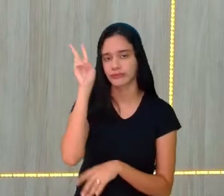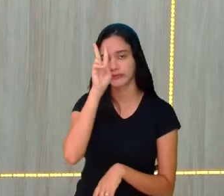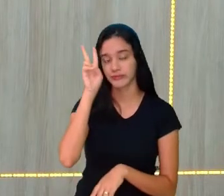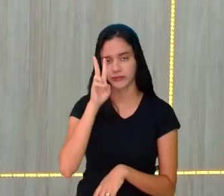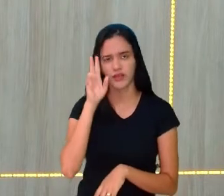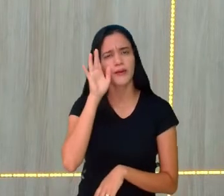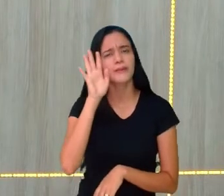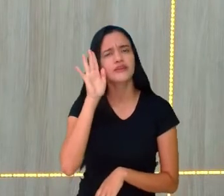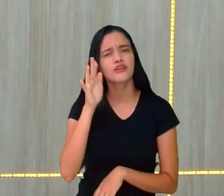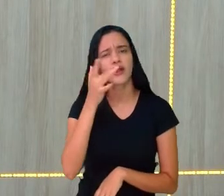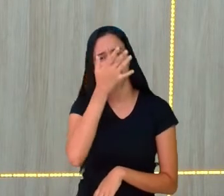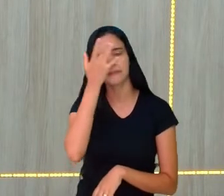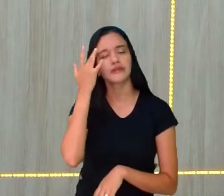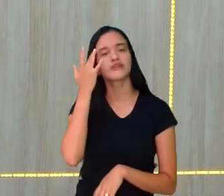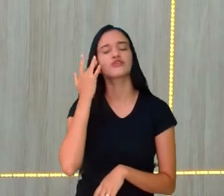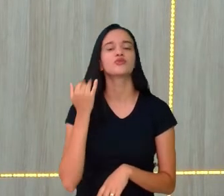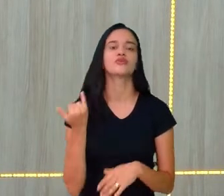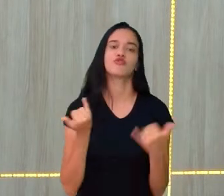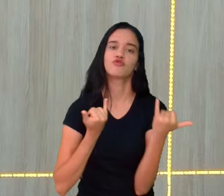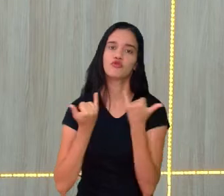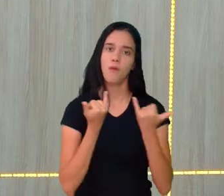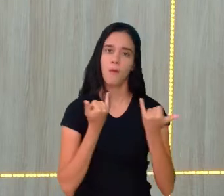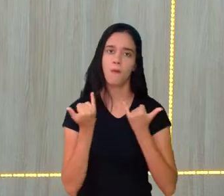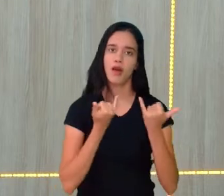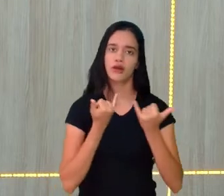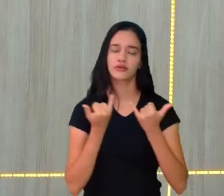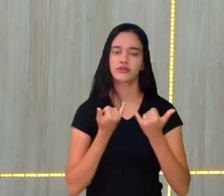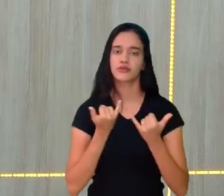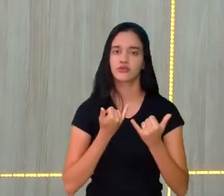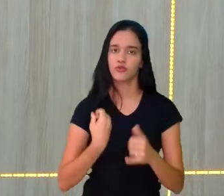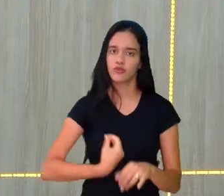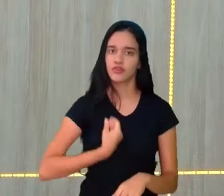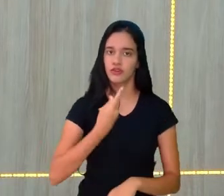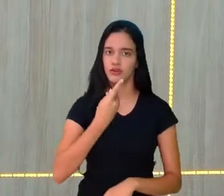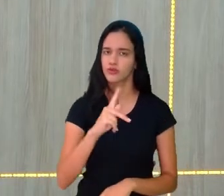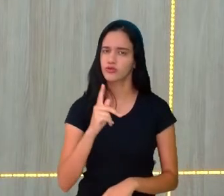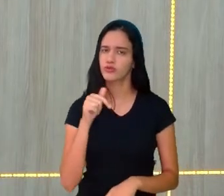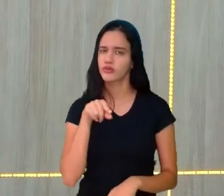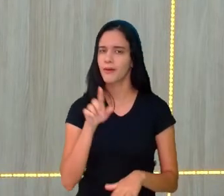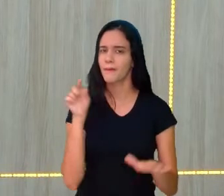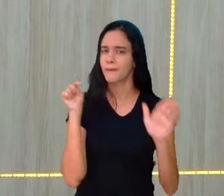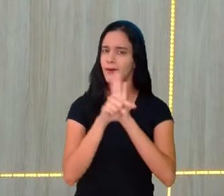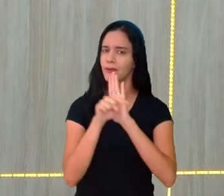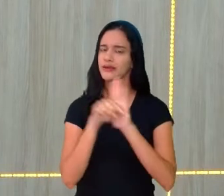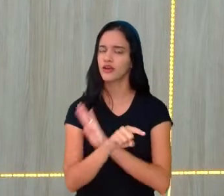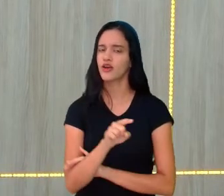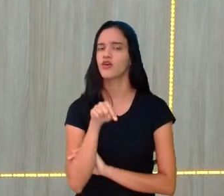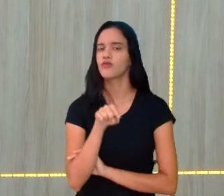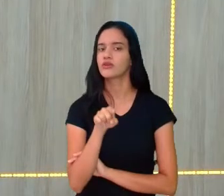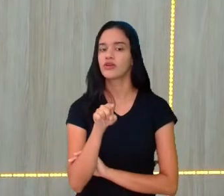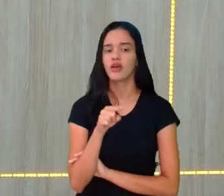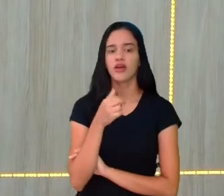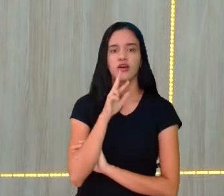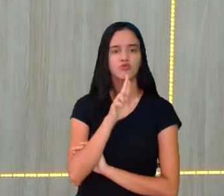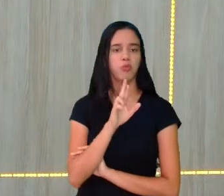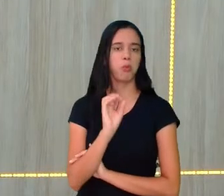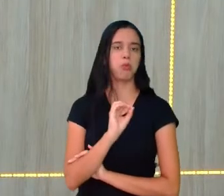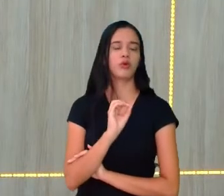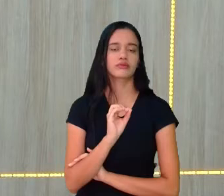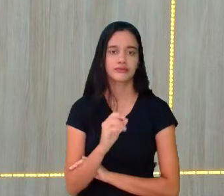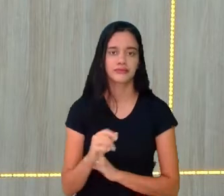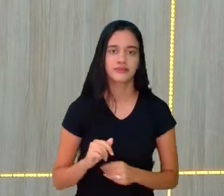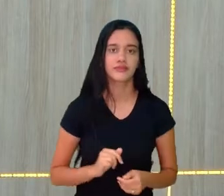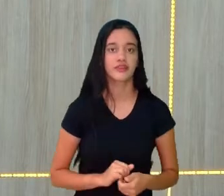para você informações sobre a sua vida e você não sabe responder? Você se torna uma pessoa, nesse momento, né,